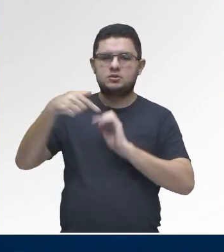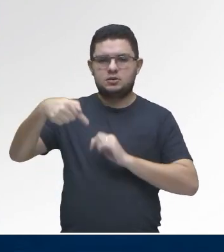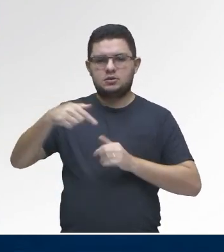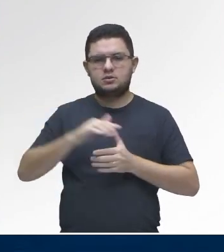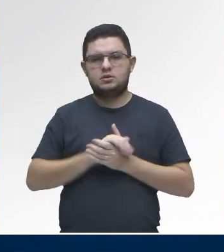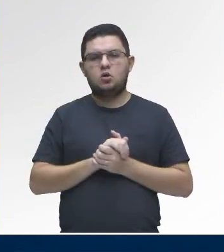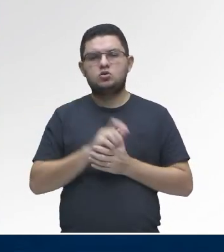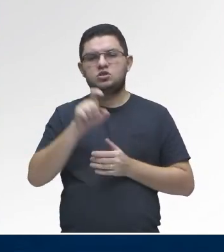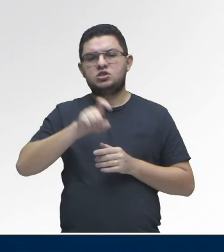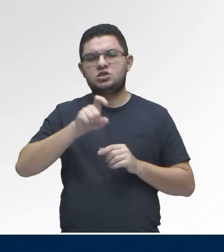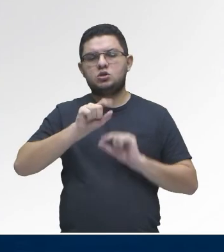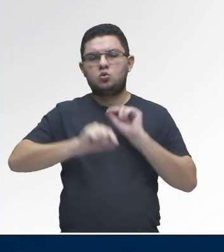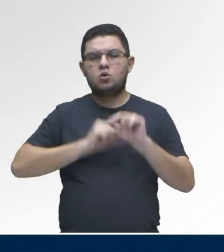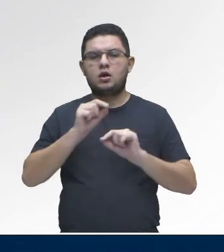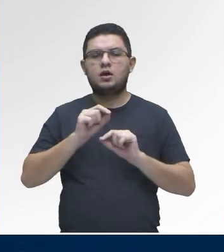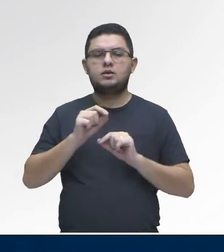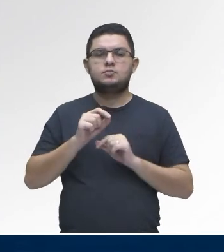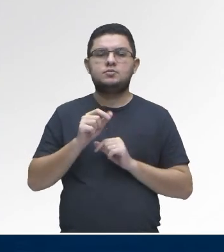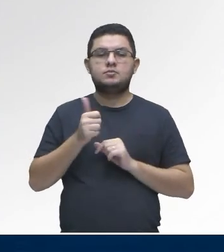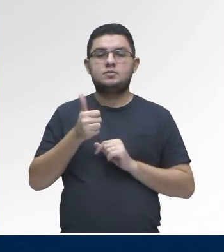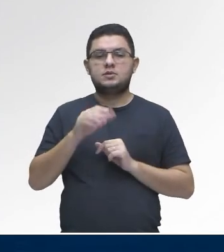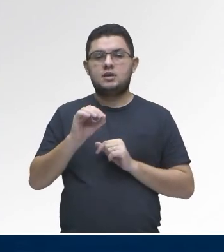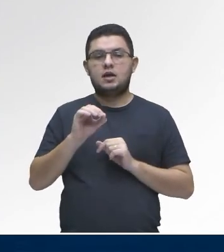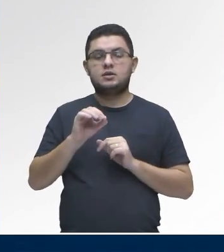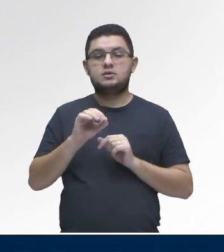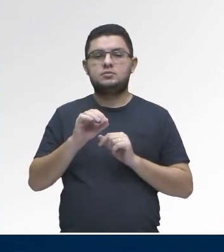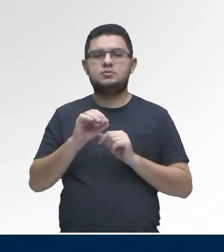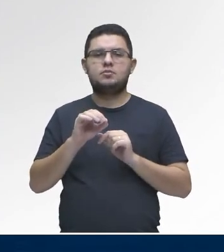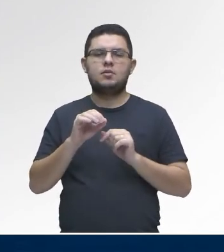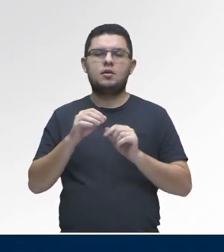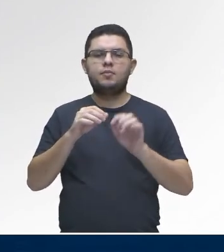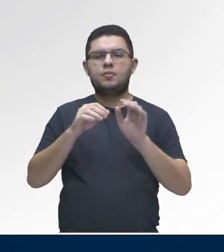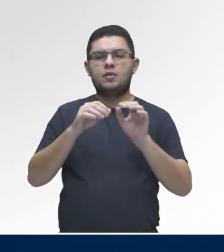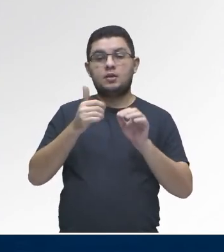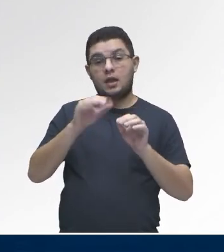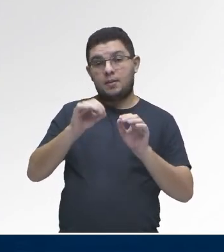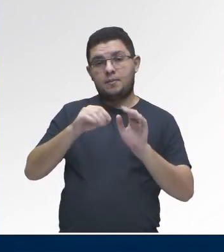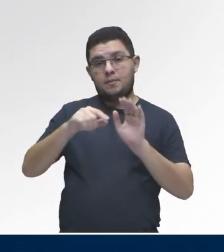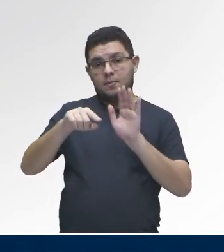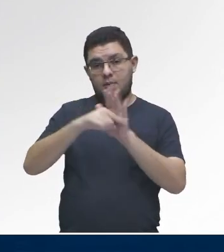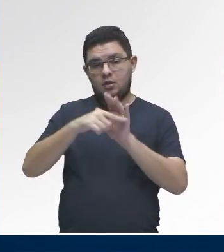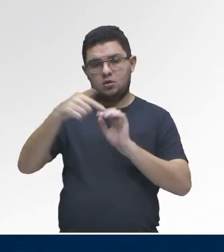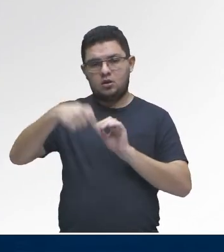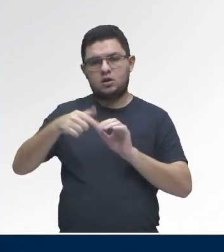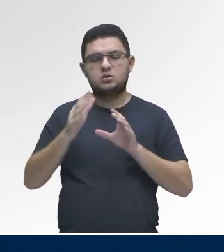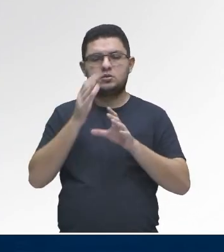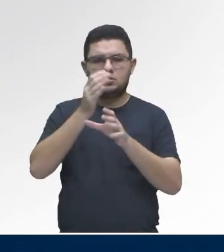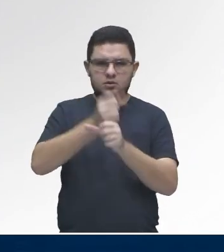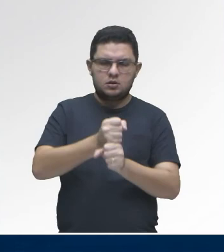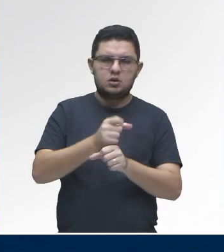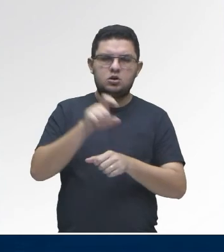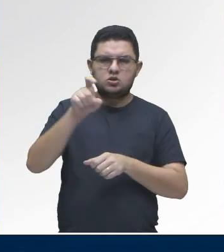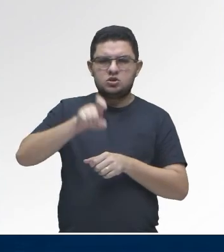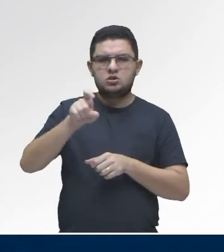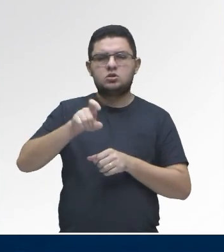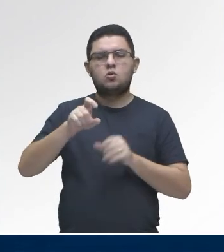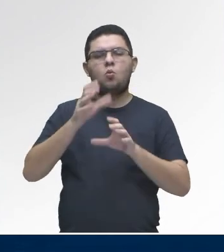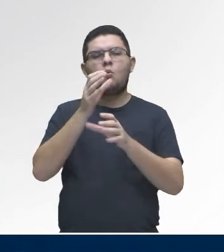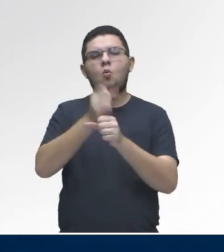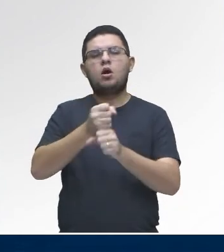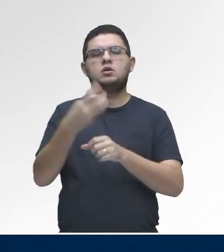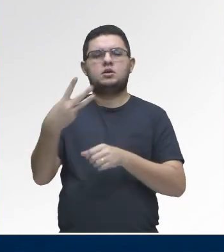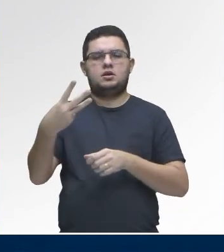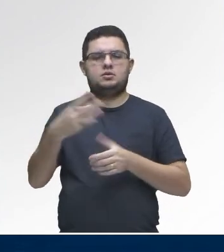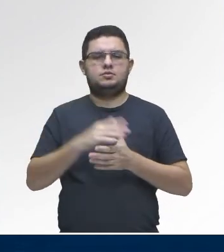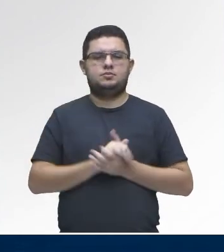x igual a 10 menos 7, que é 3. Então, na letra A, o x é igual a 1 e na letra B, o x é igual a